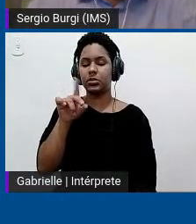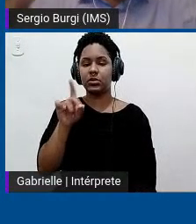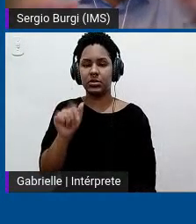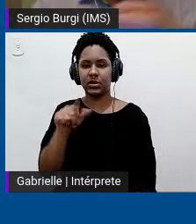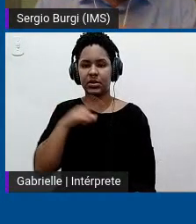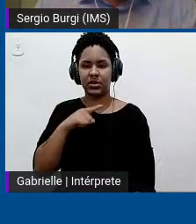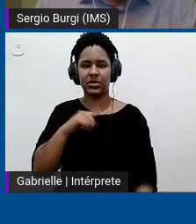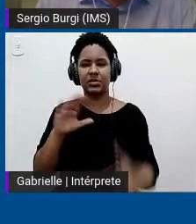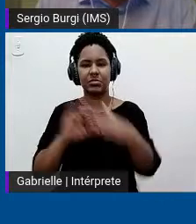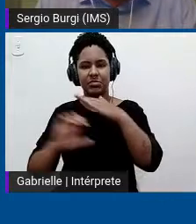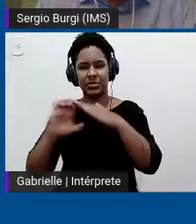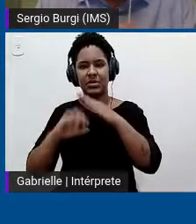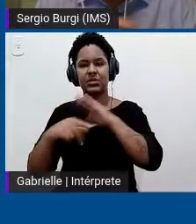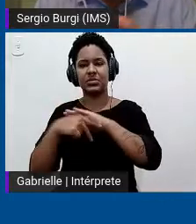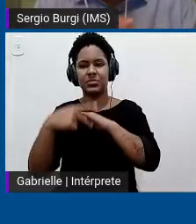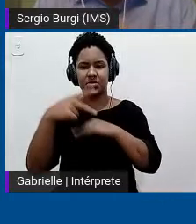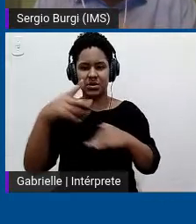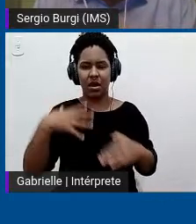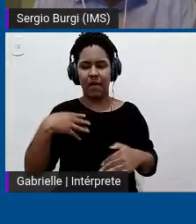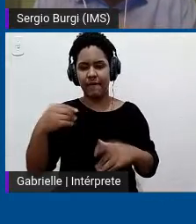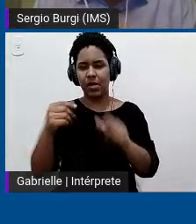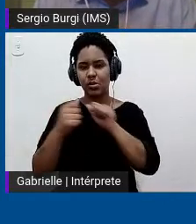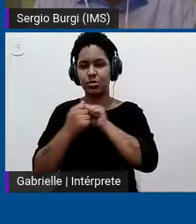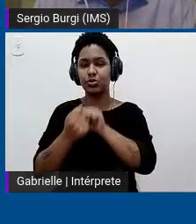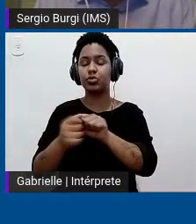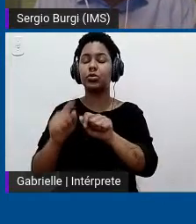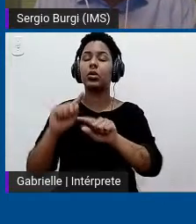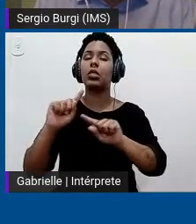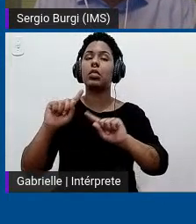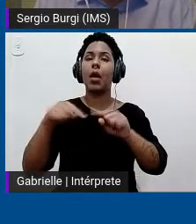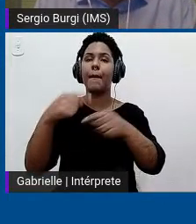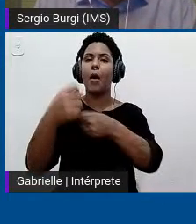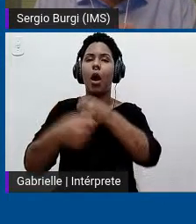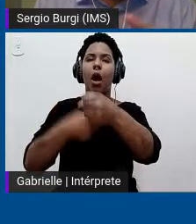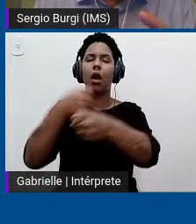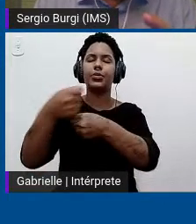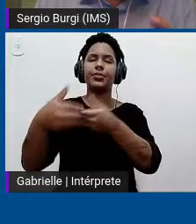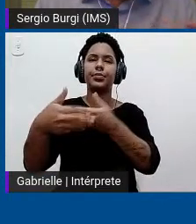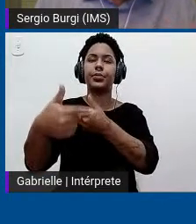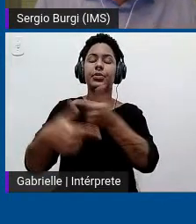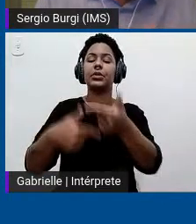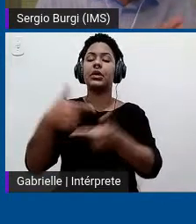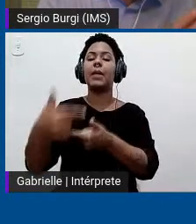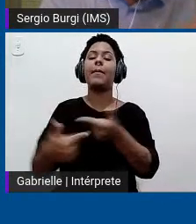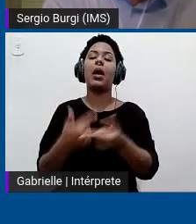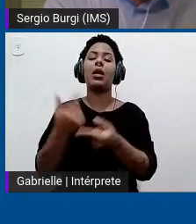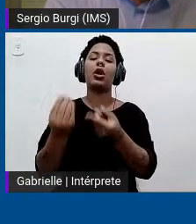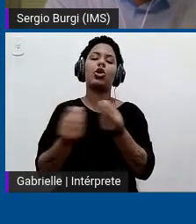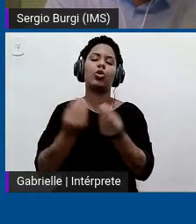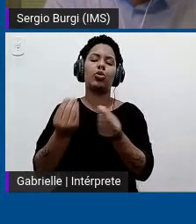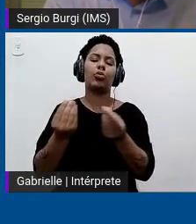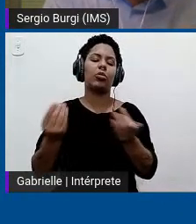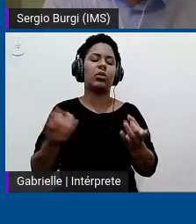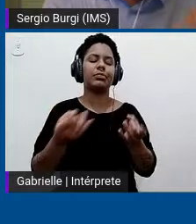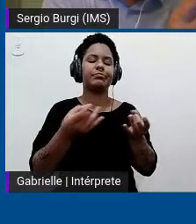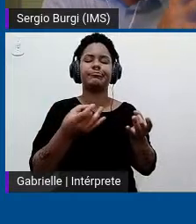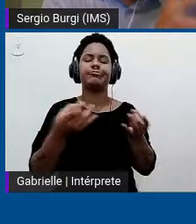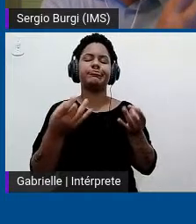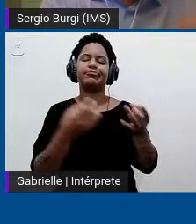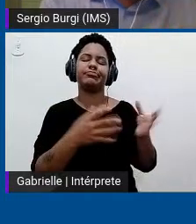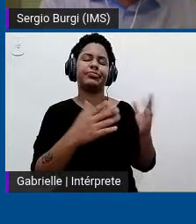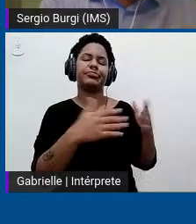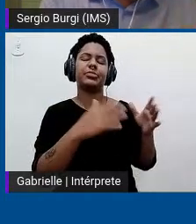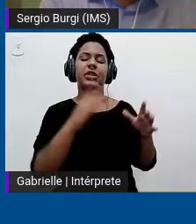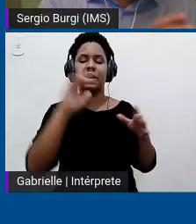trabalha, num momento posterior, né, alguns anos à frente, já numa perspectiva que abandona um pouco essa ideia